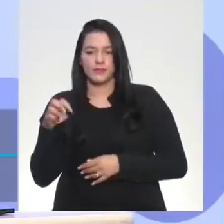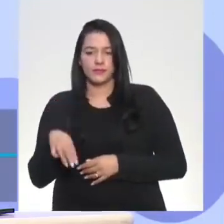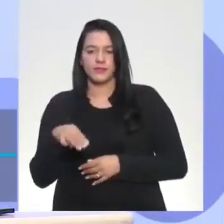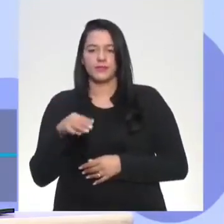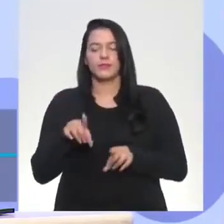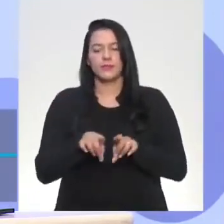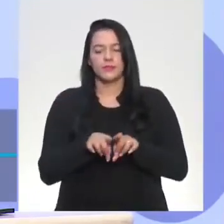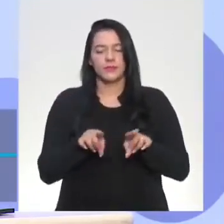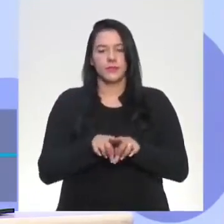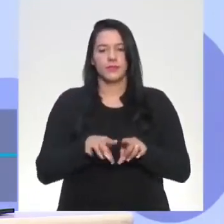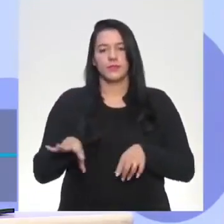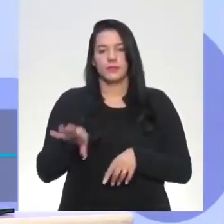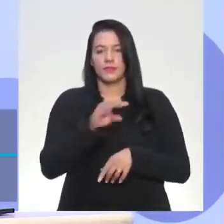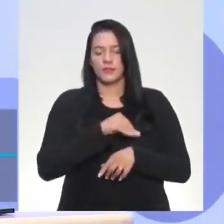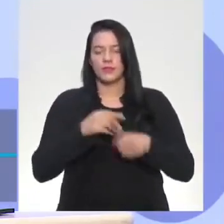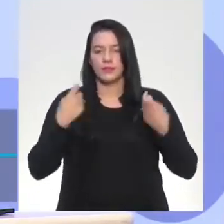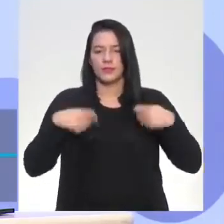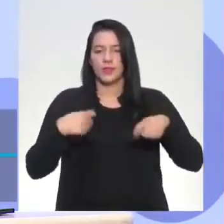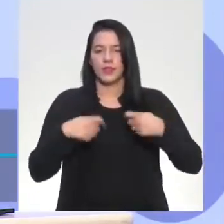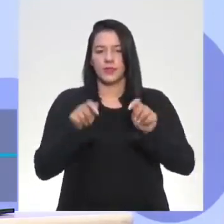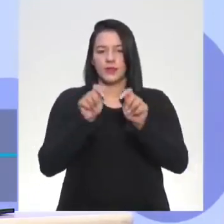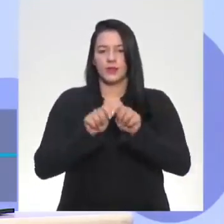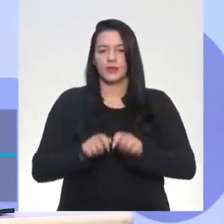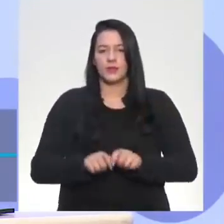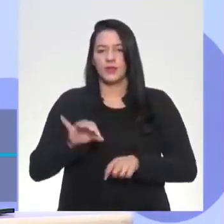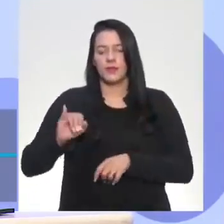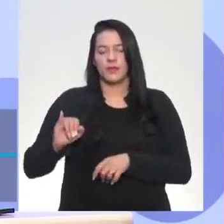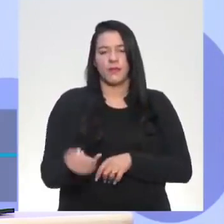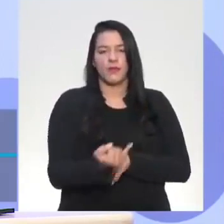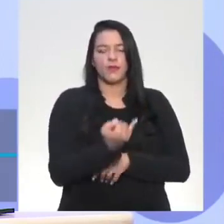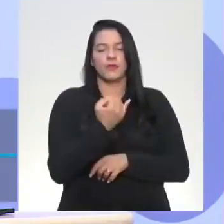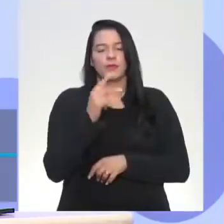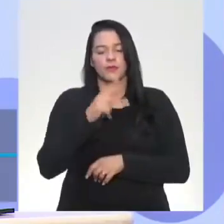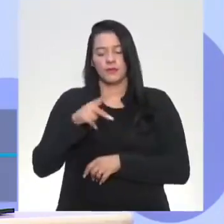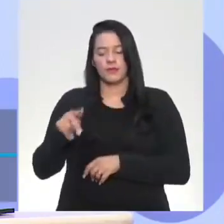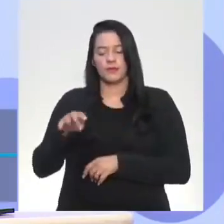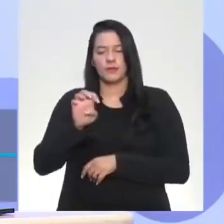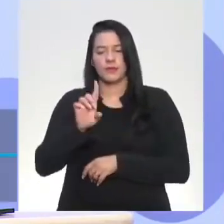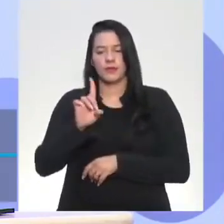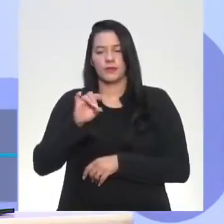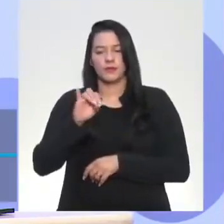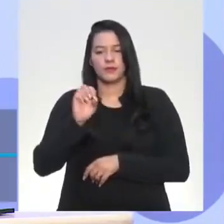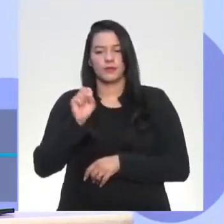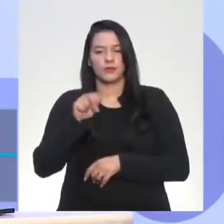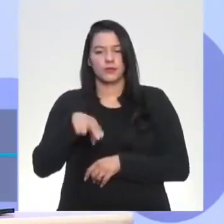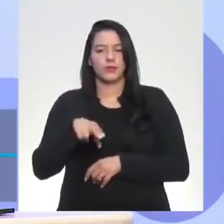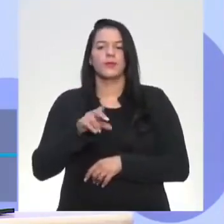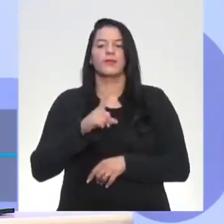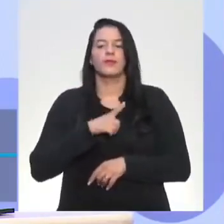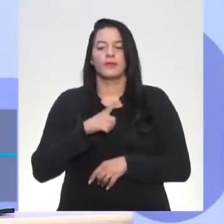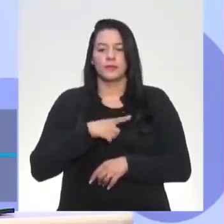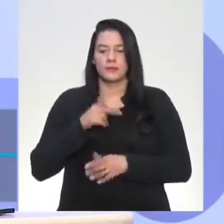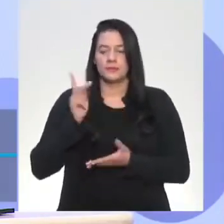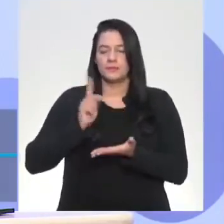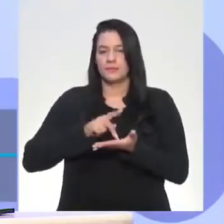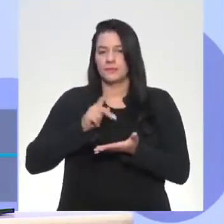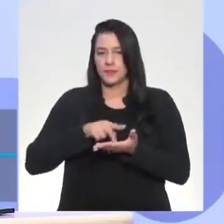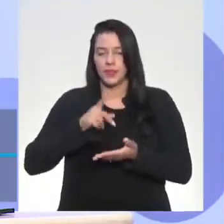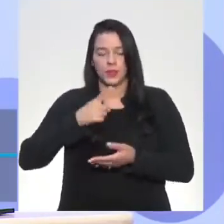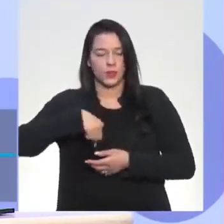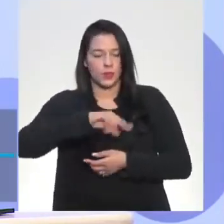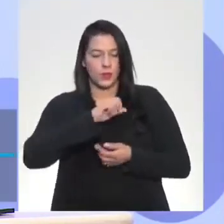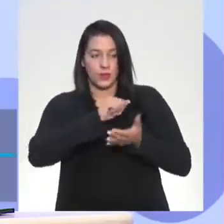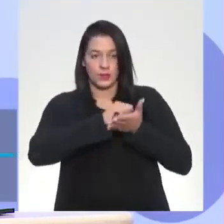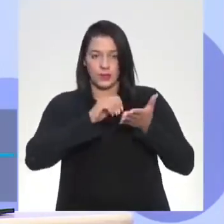sede. Prazos prorrogados, aproveitem, professor Edson. É verdade, as atividades que as tarefas, né, que a gente